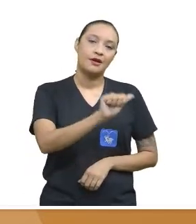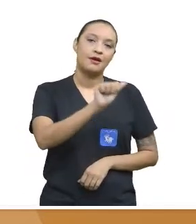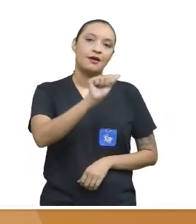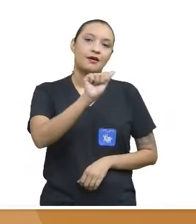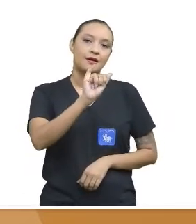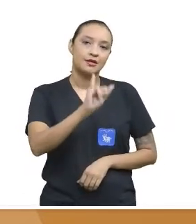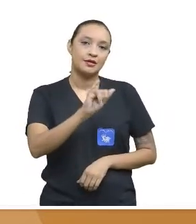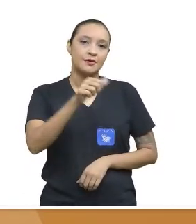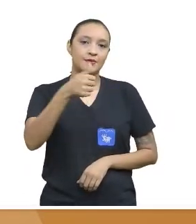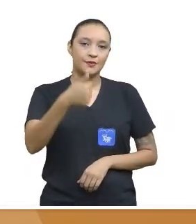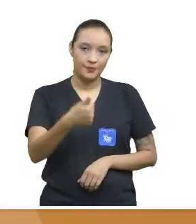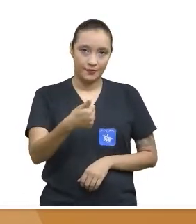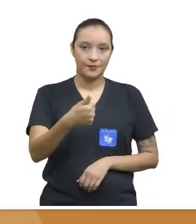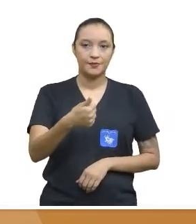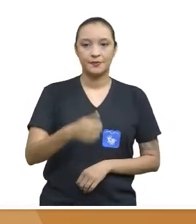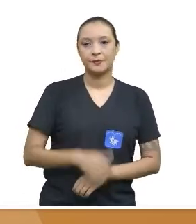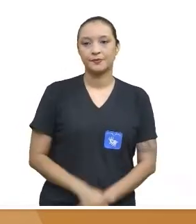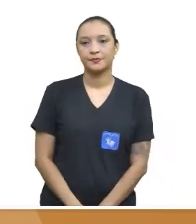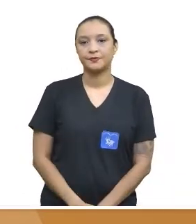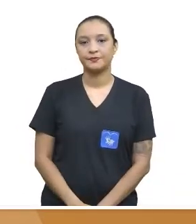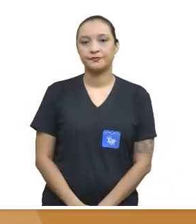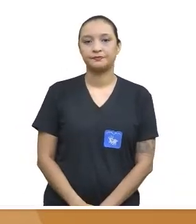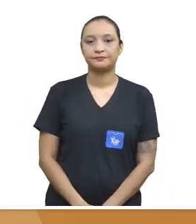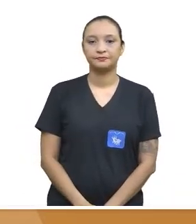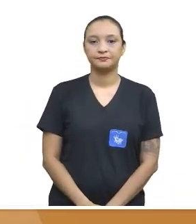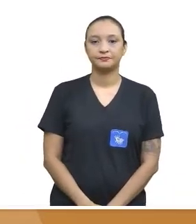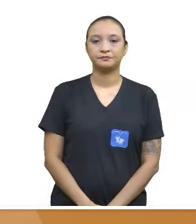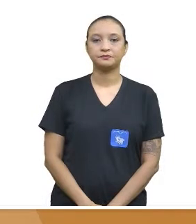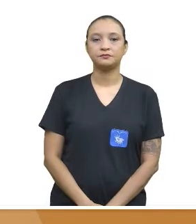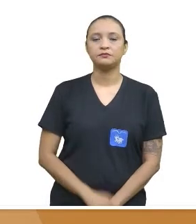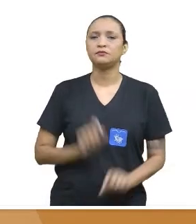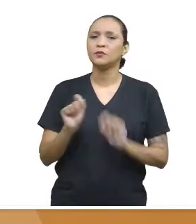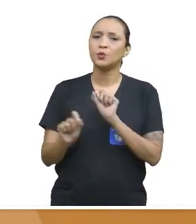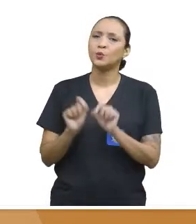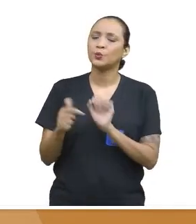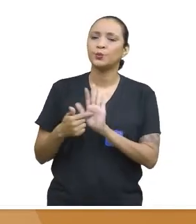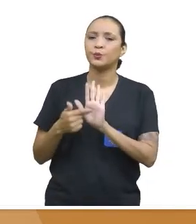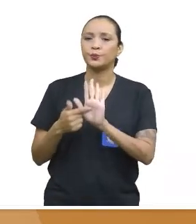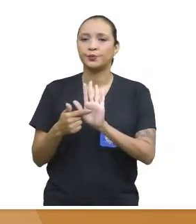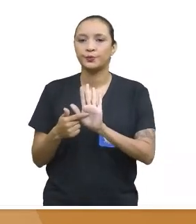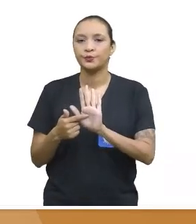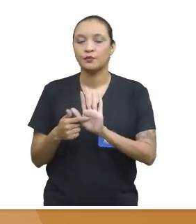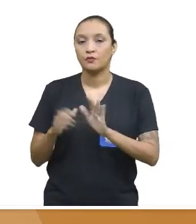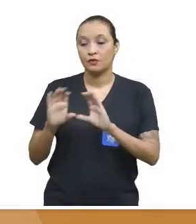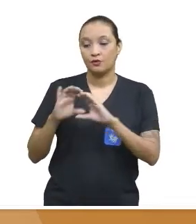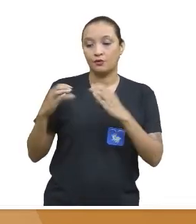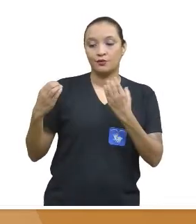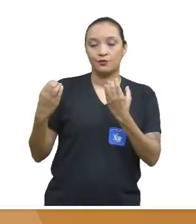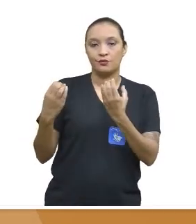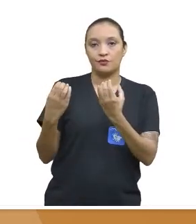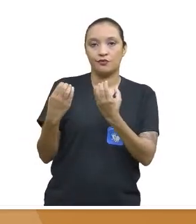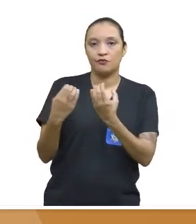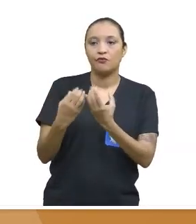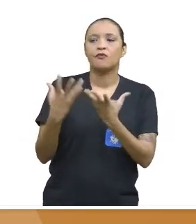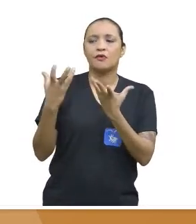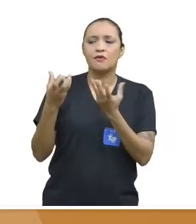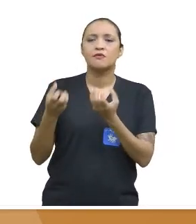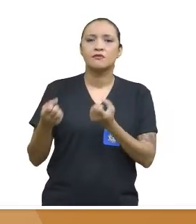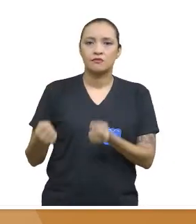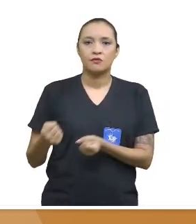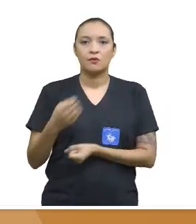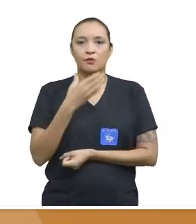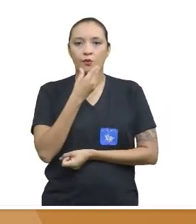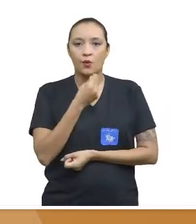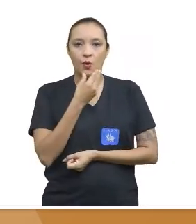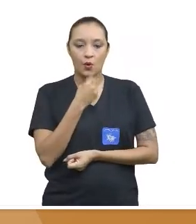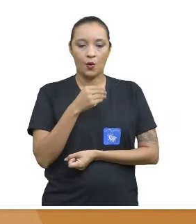Ato Institucional de número 1. O AI-1 diz o seguinte: o Congresso indicou e aceitou o nome de Castelo Branco